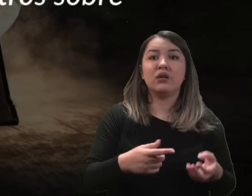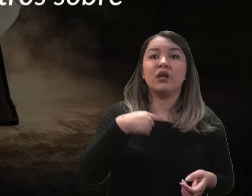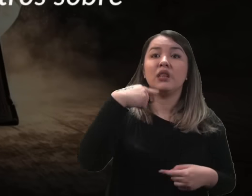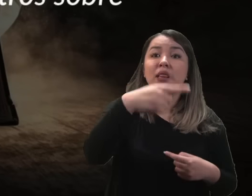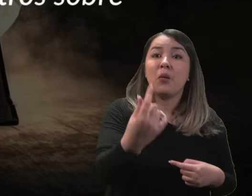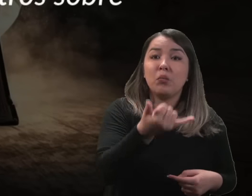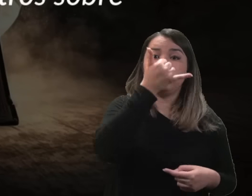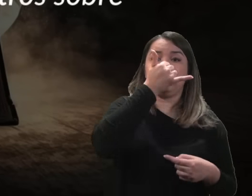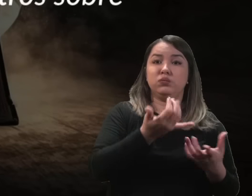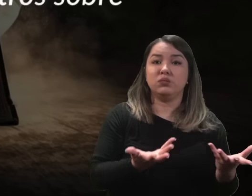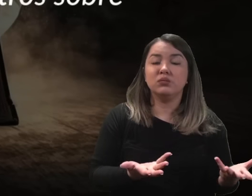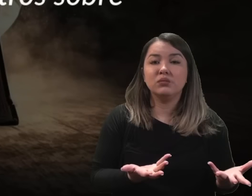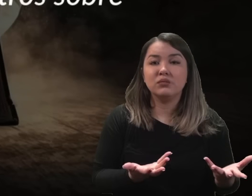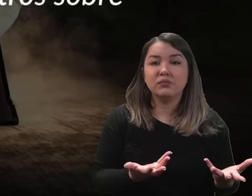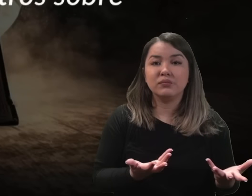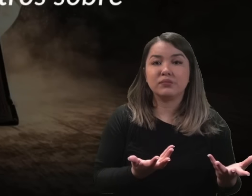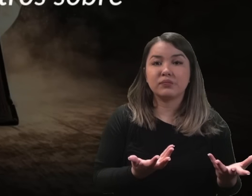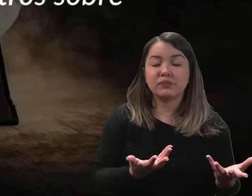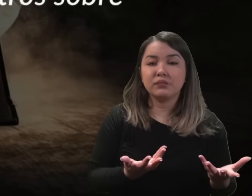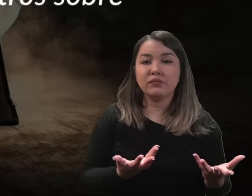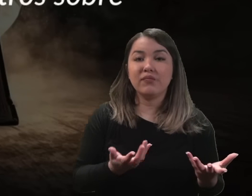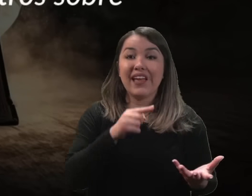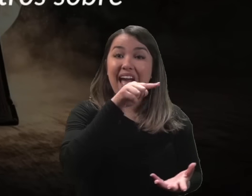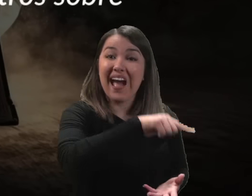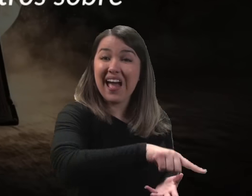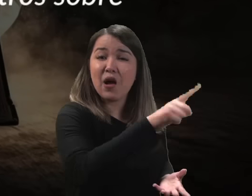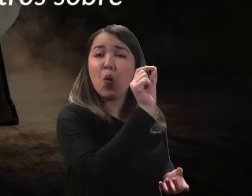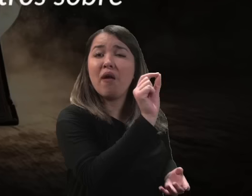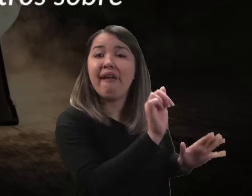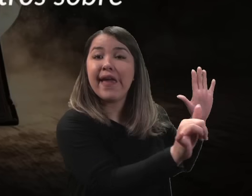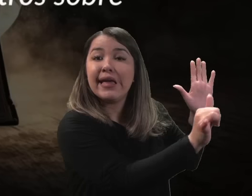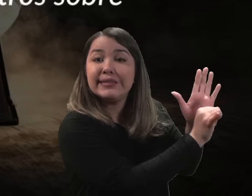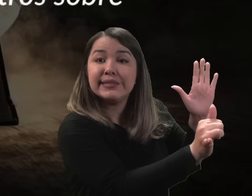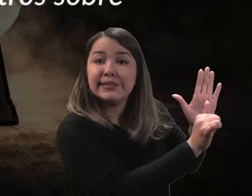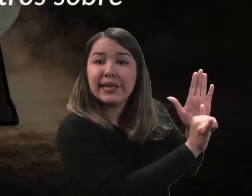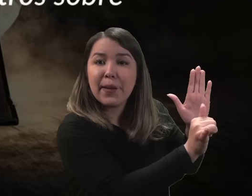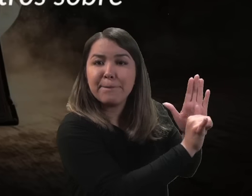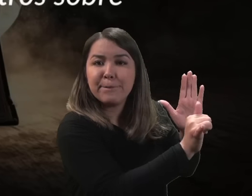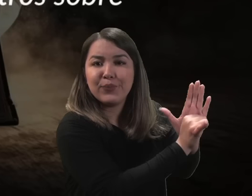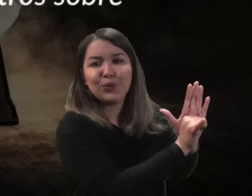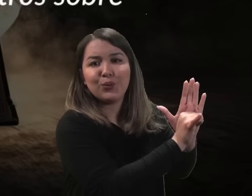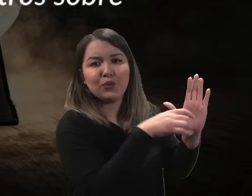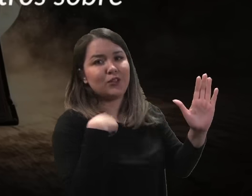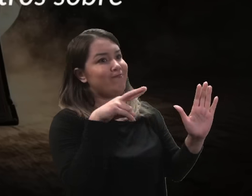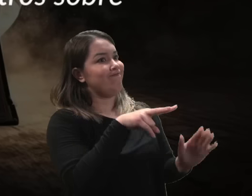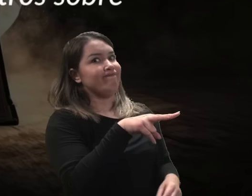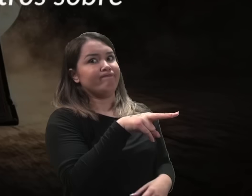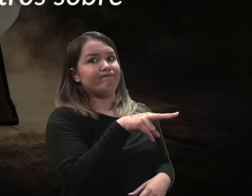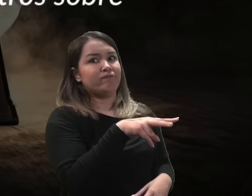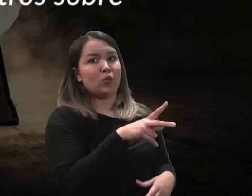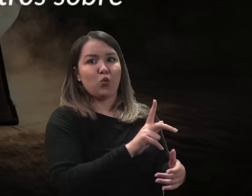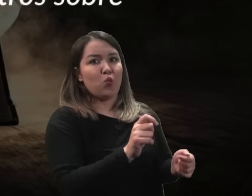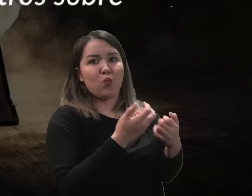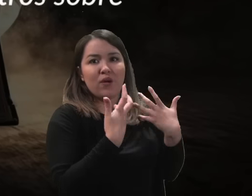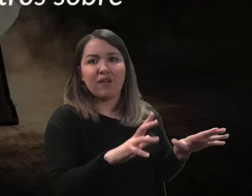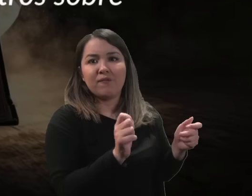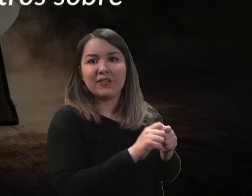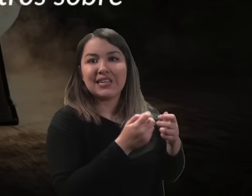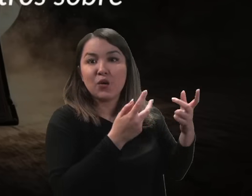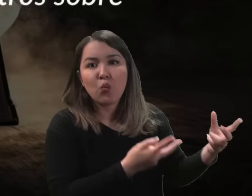coisas lhes sobrevieram como exemplo e foram escritas para a advertência nossa